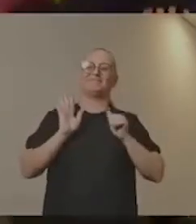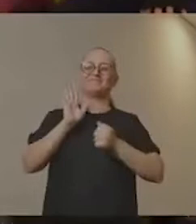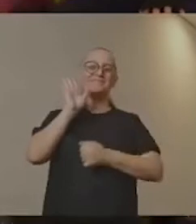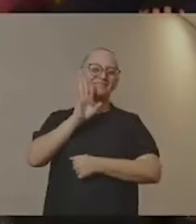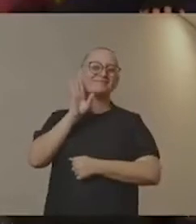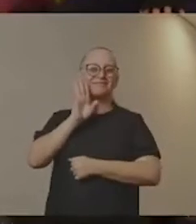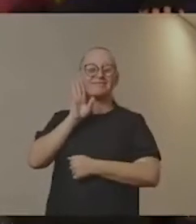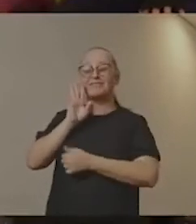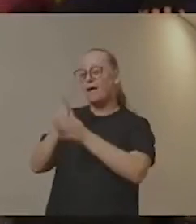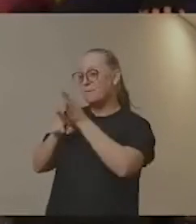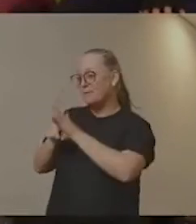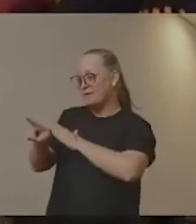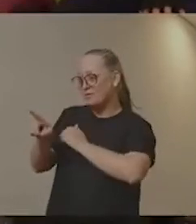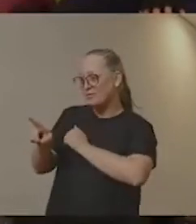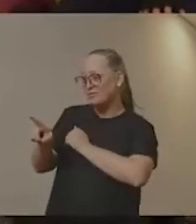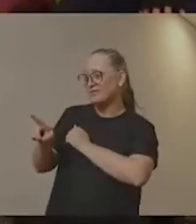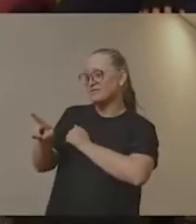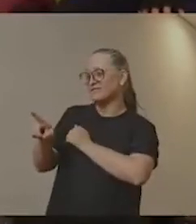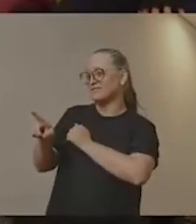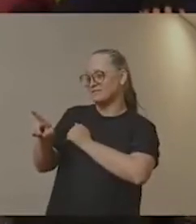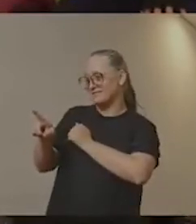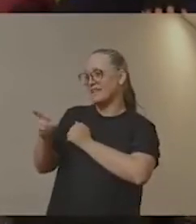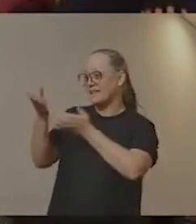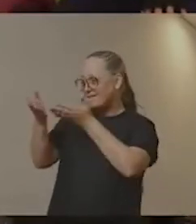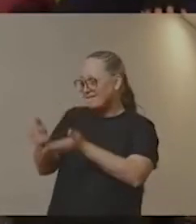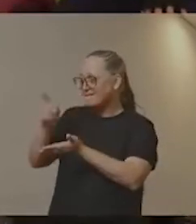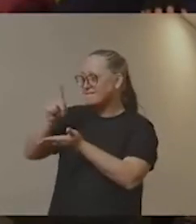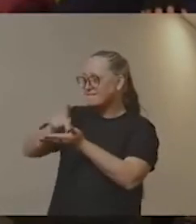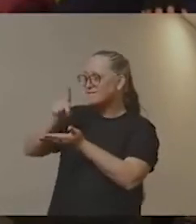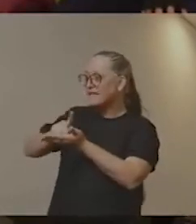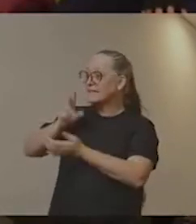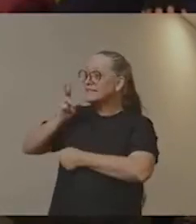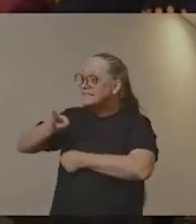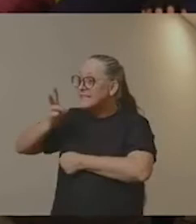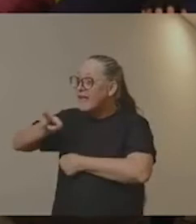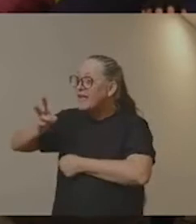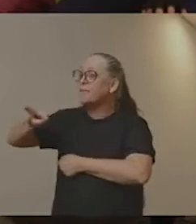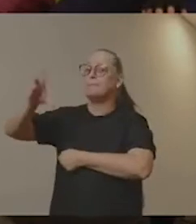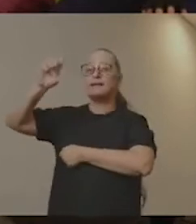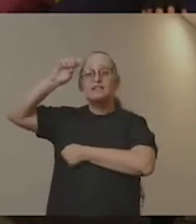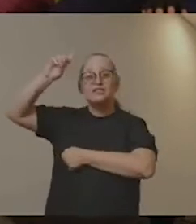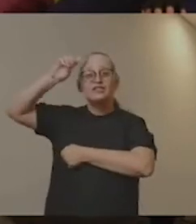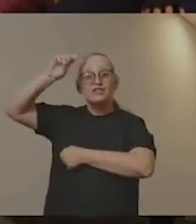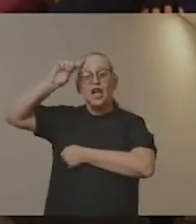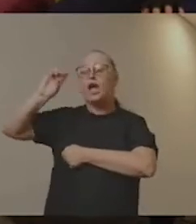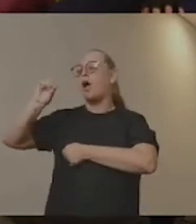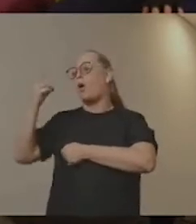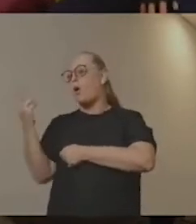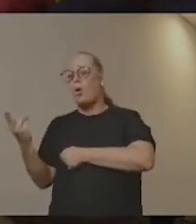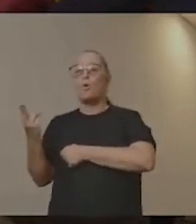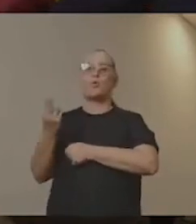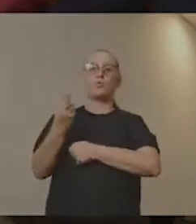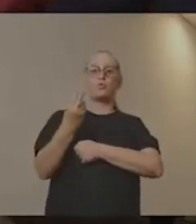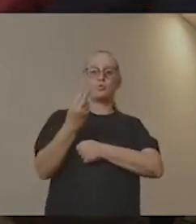era, isso acontece de forma regular, sempre, ou é uma vez por mês? Essa é a minha